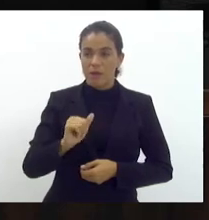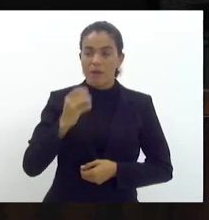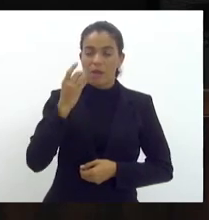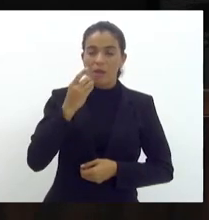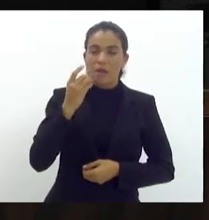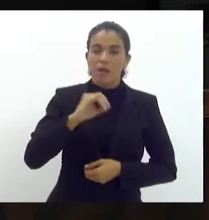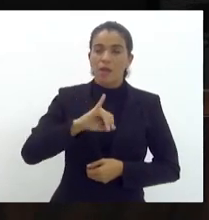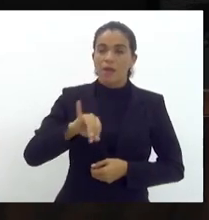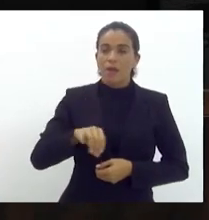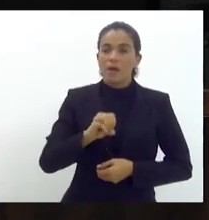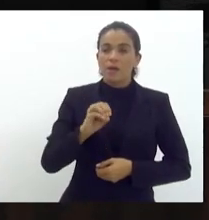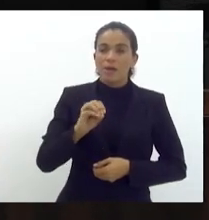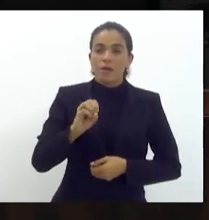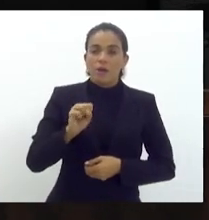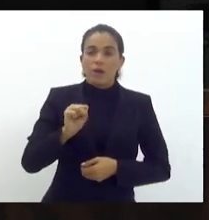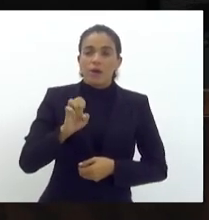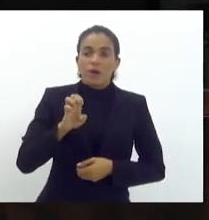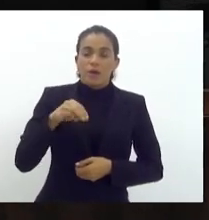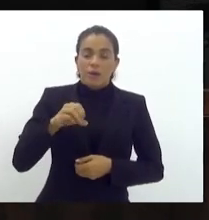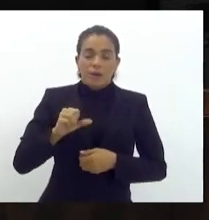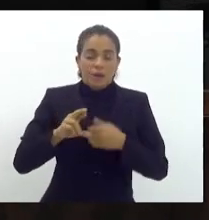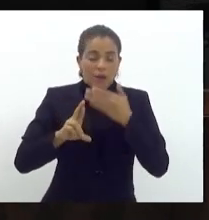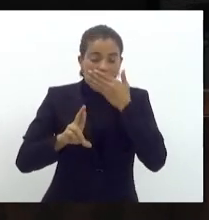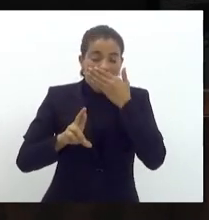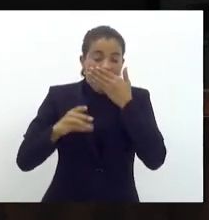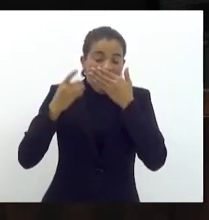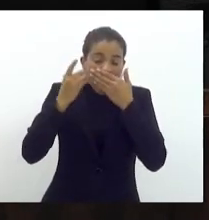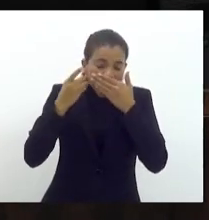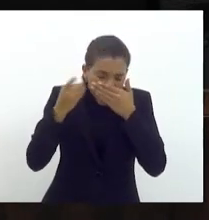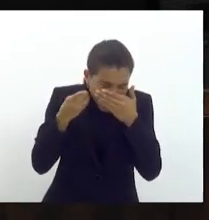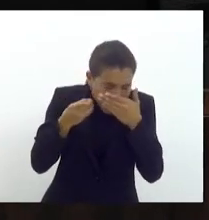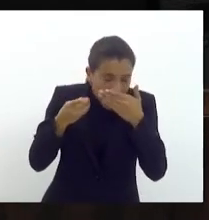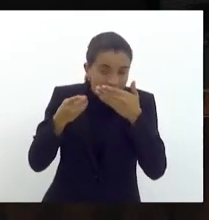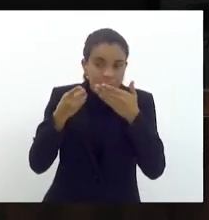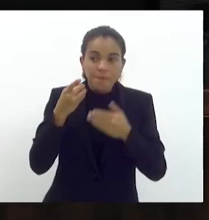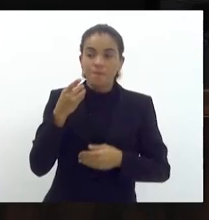Professor Josemar Deputado Renato Miranda